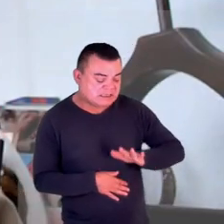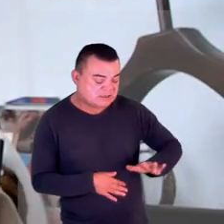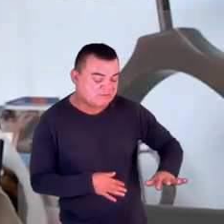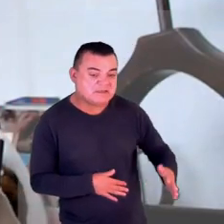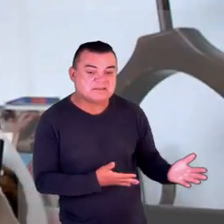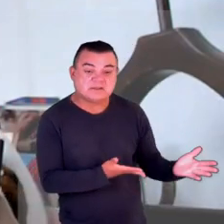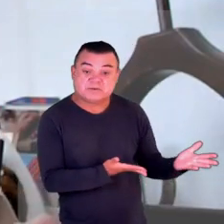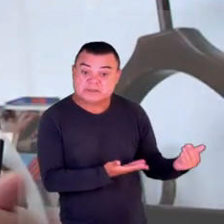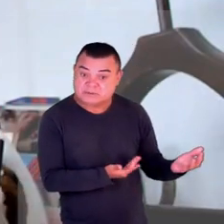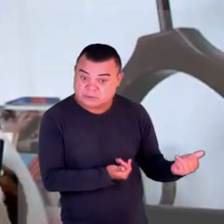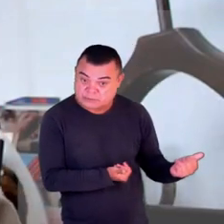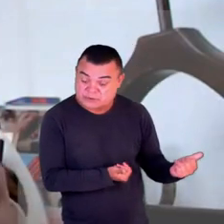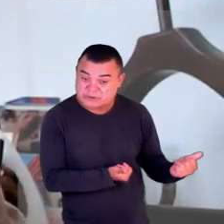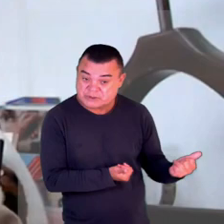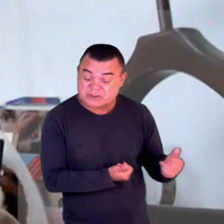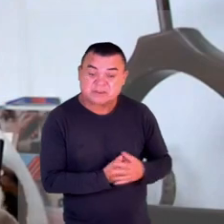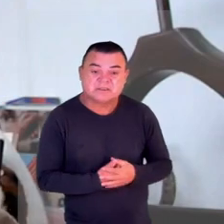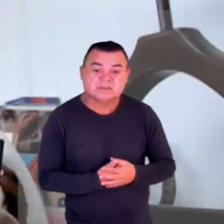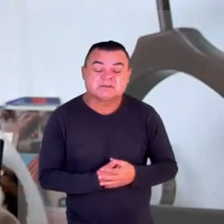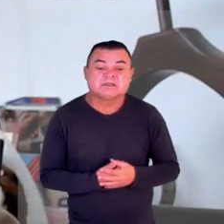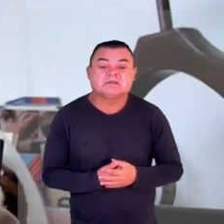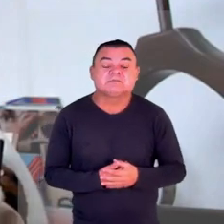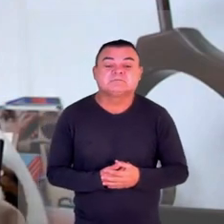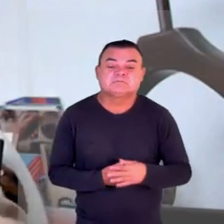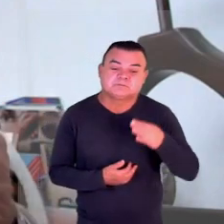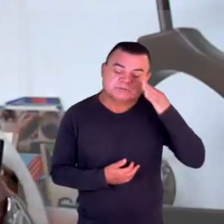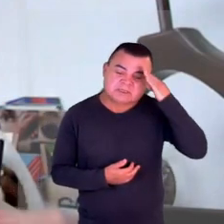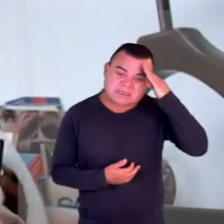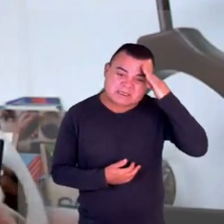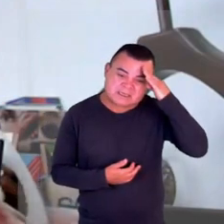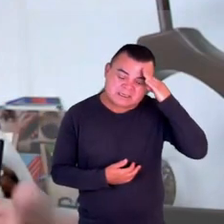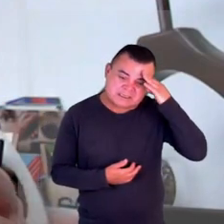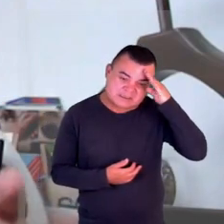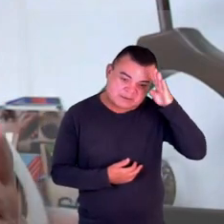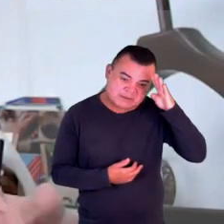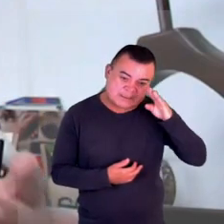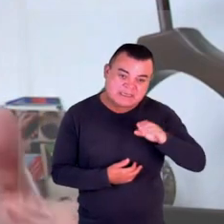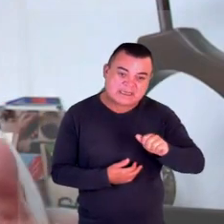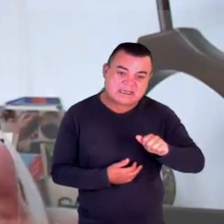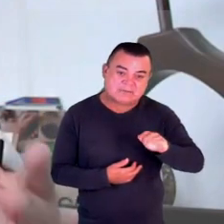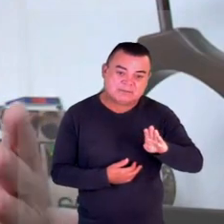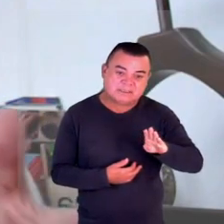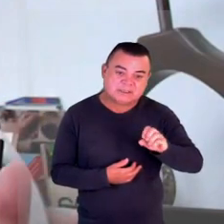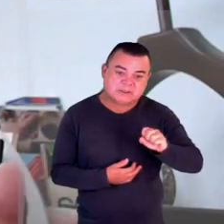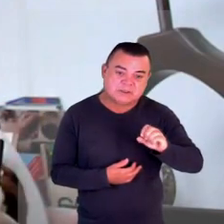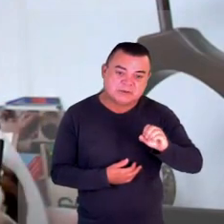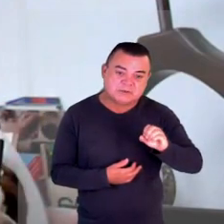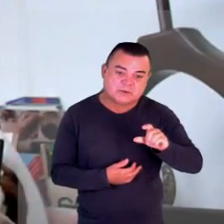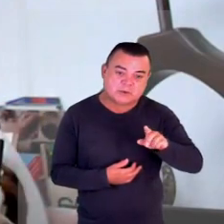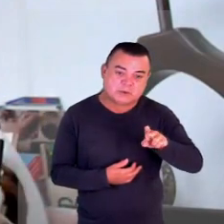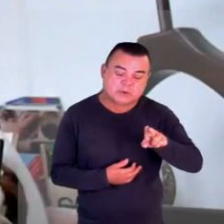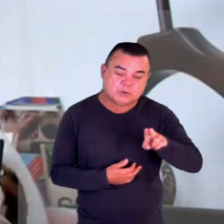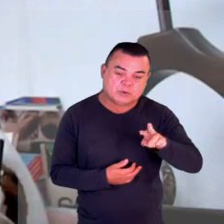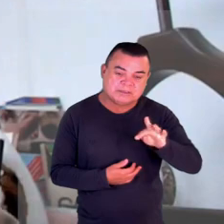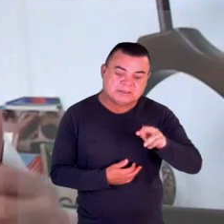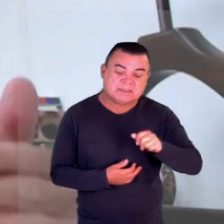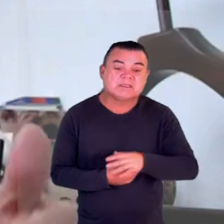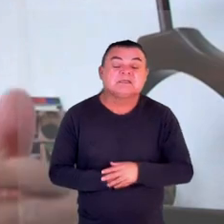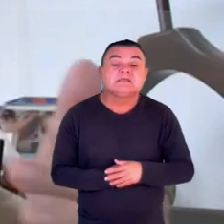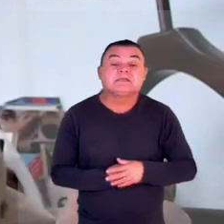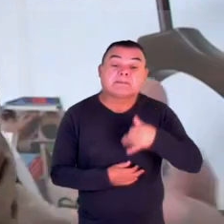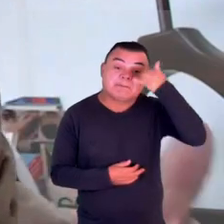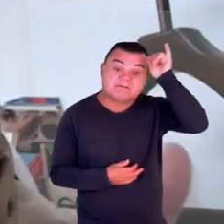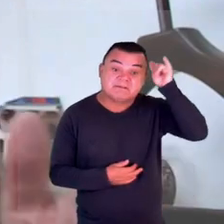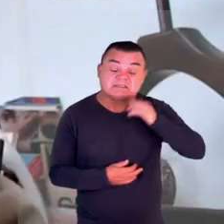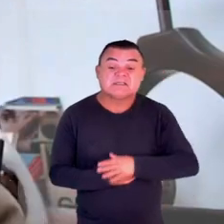prioridade absoluta significa fica na sua essência né preferência na formulação e na execução de políticas públicas e